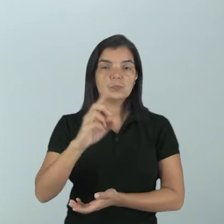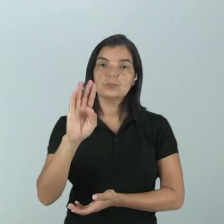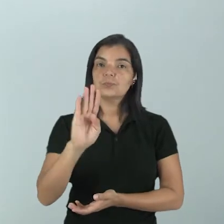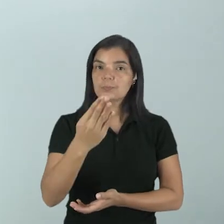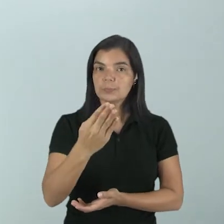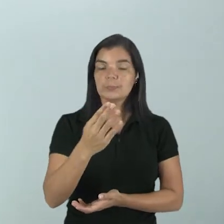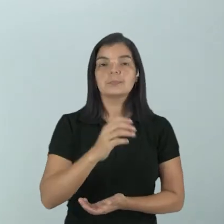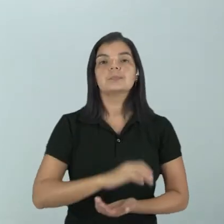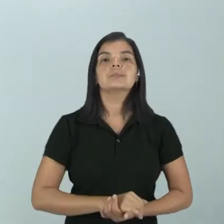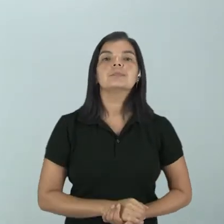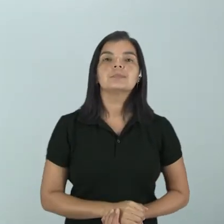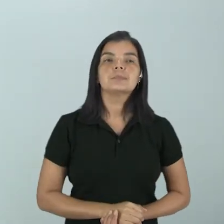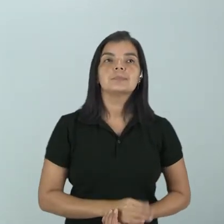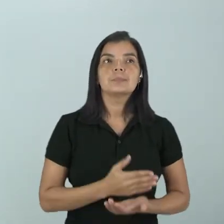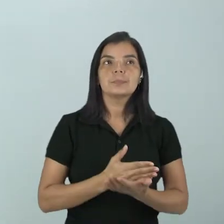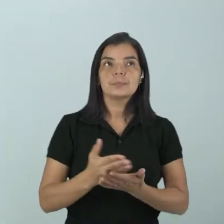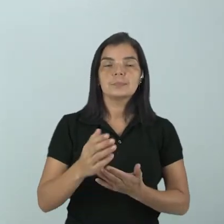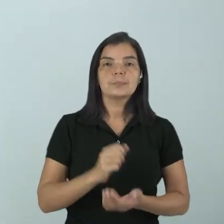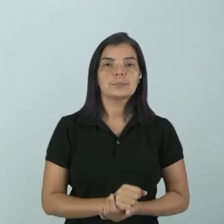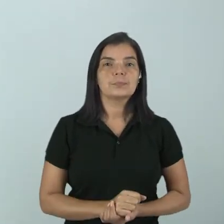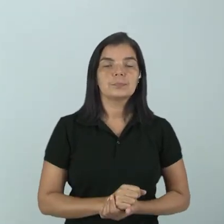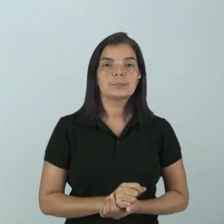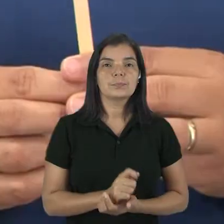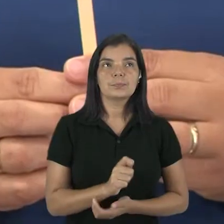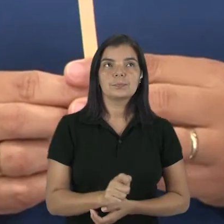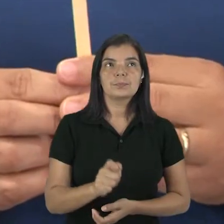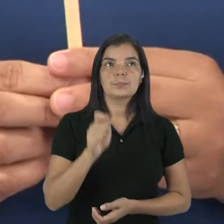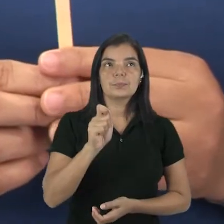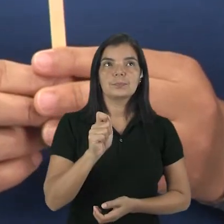Tá bom? Vamos começar por essa plaquinha aqui, ó.